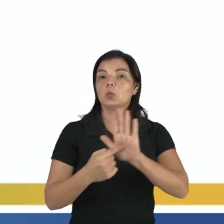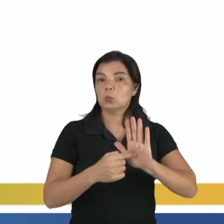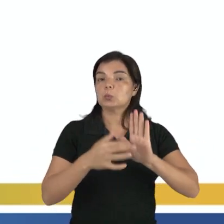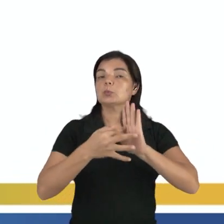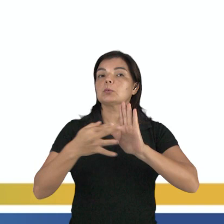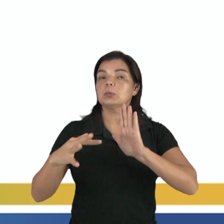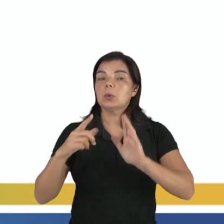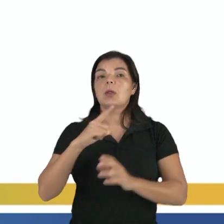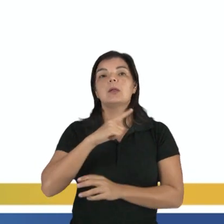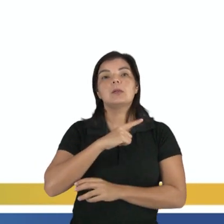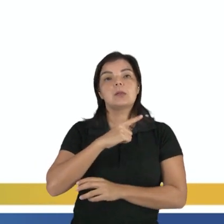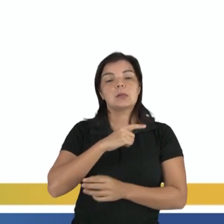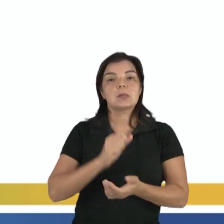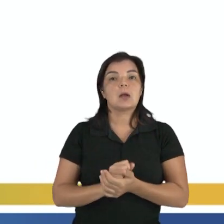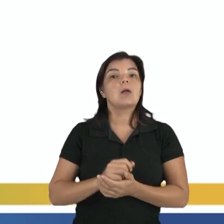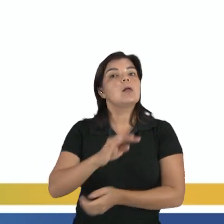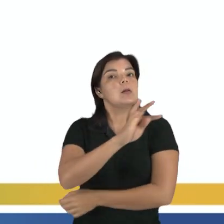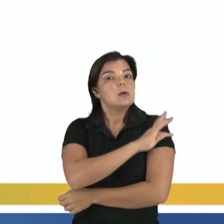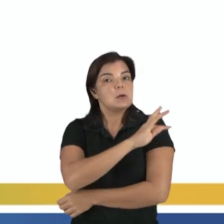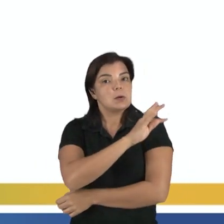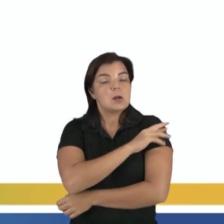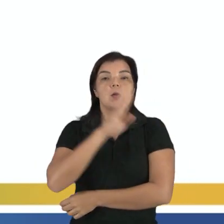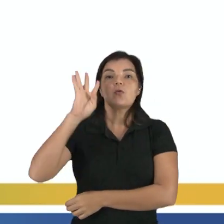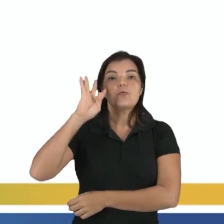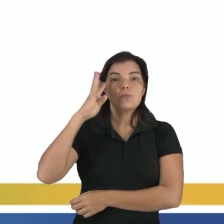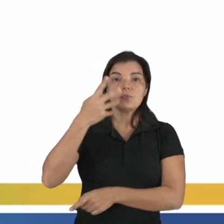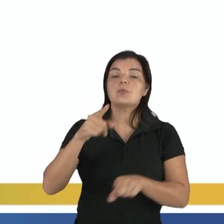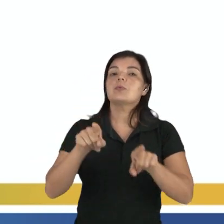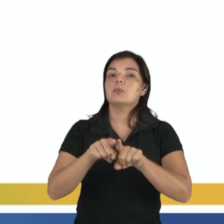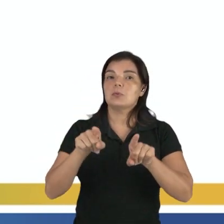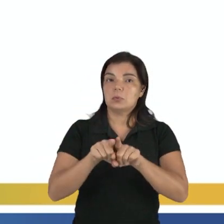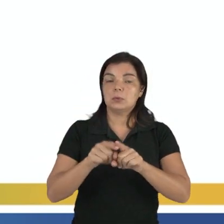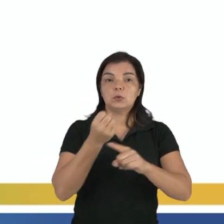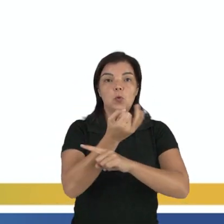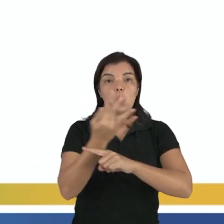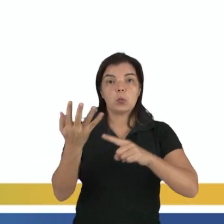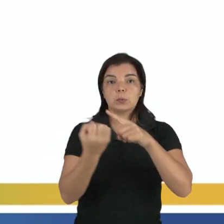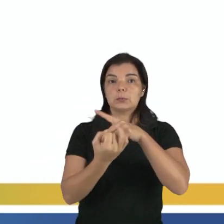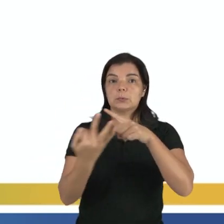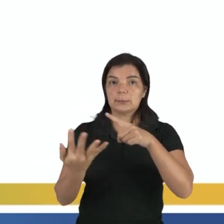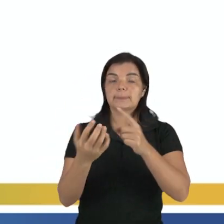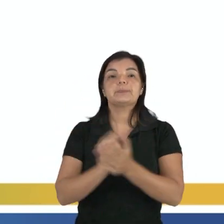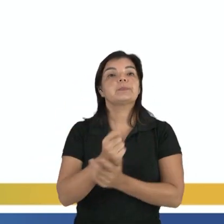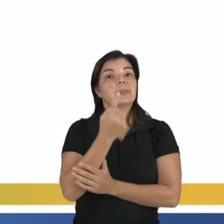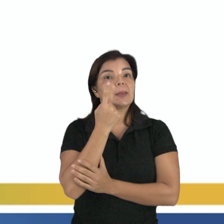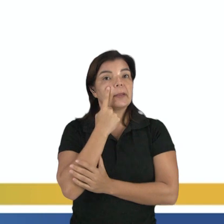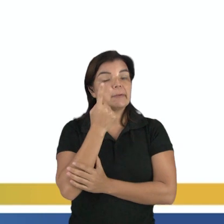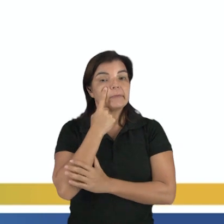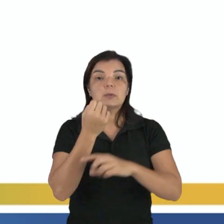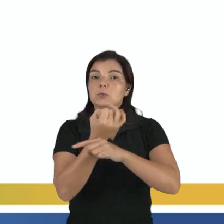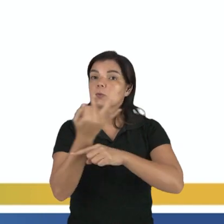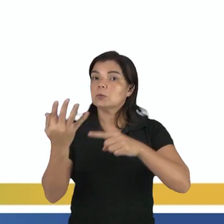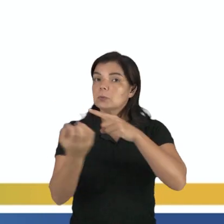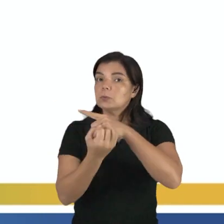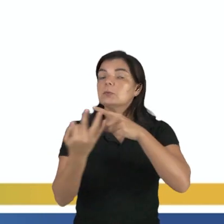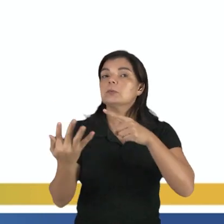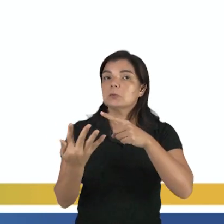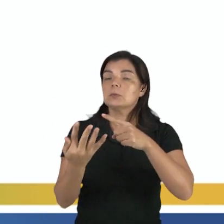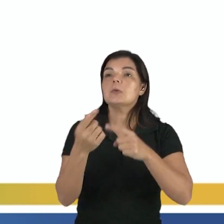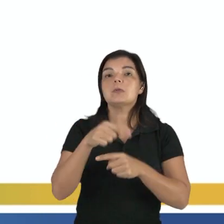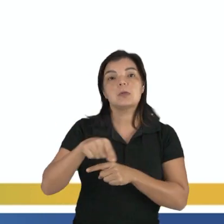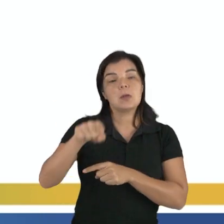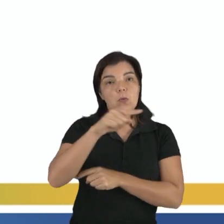aqui você tem que ter técnicas de resolução de frações da veja que isso aqui são frações